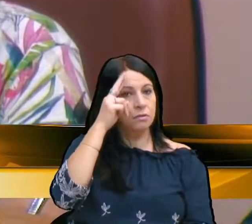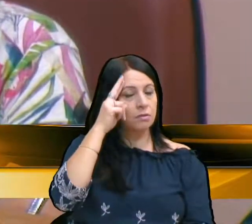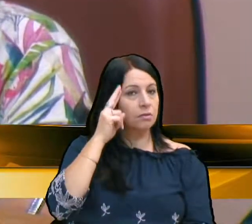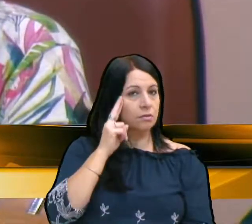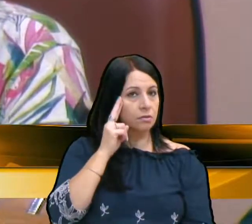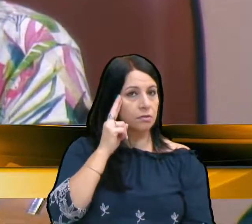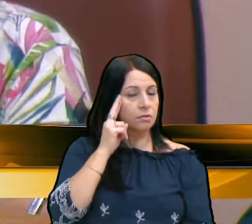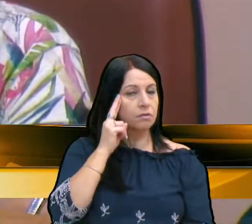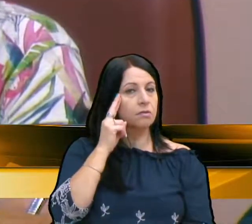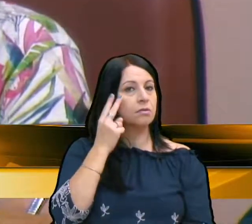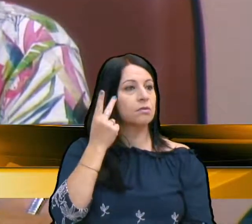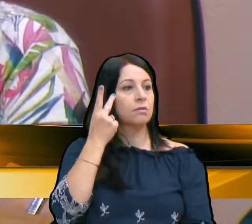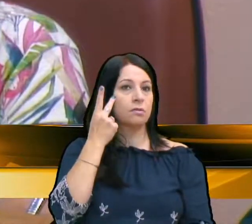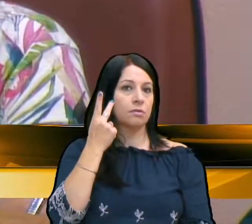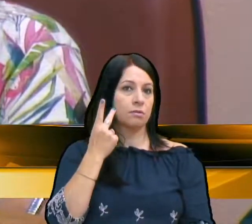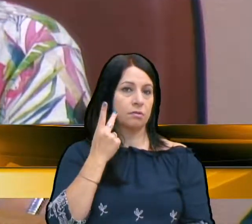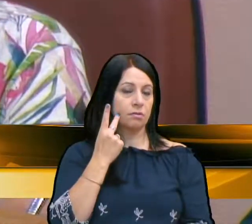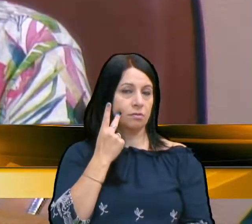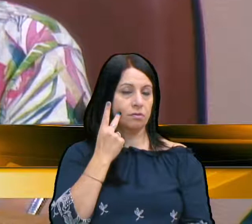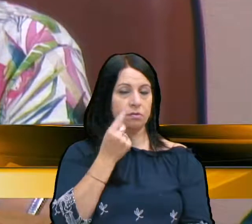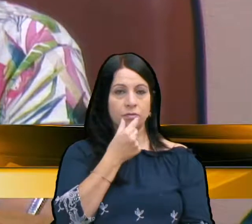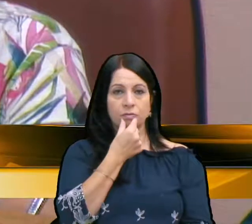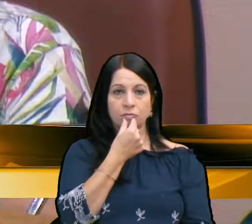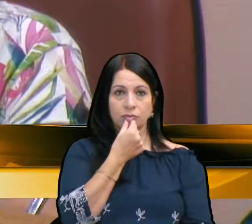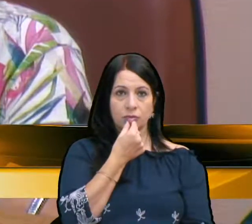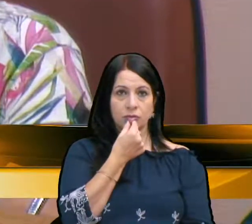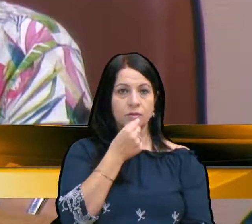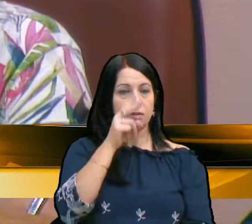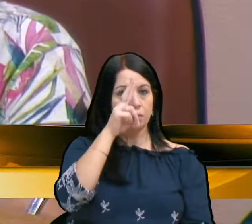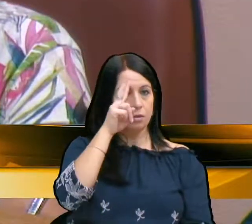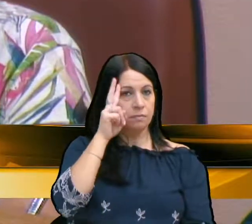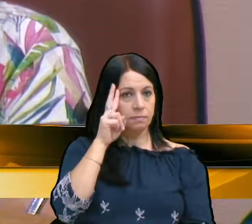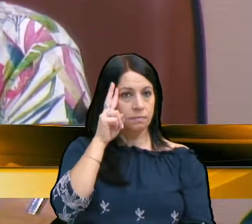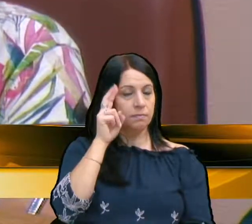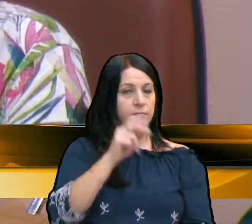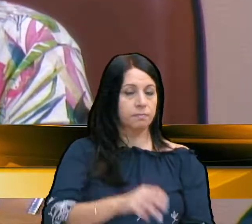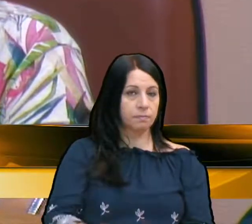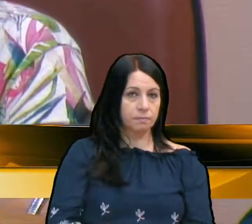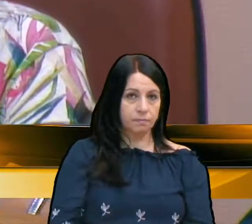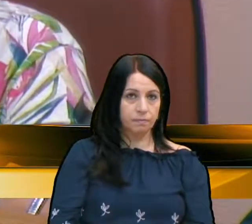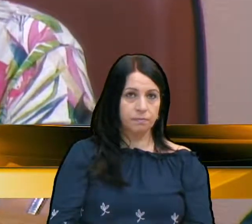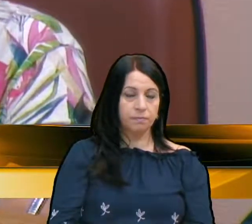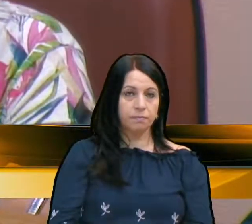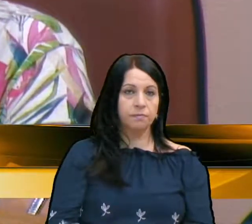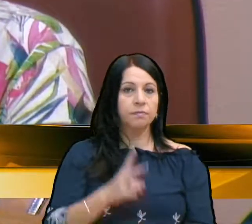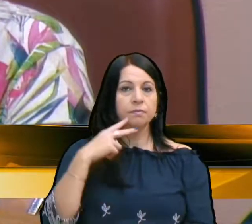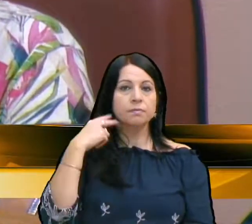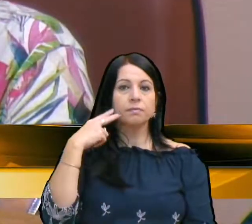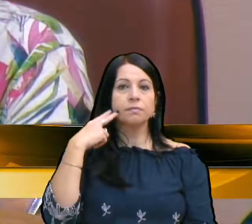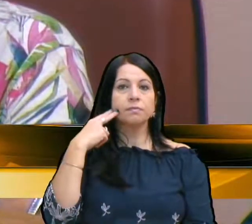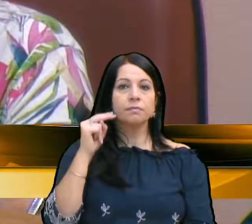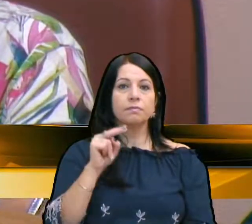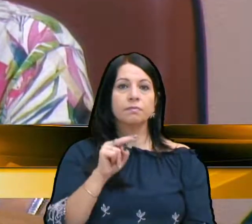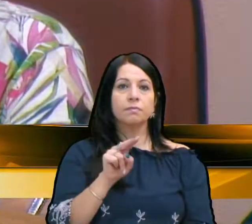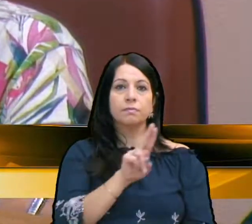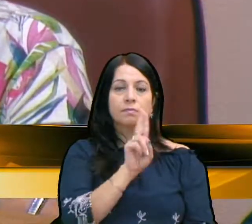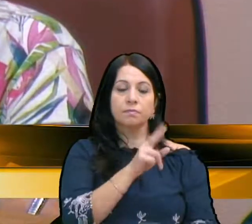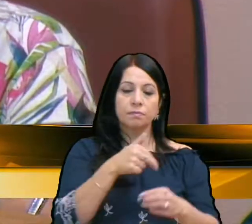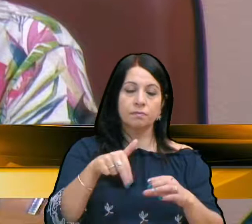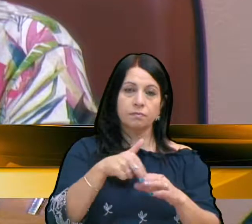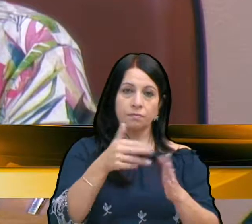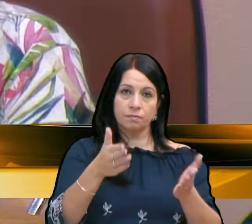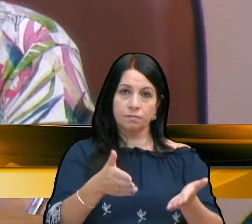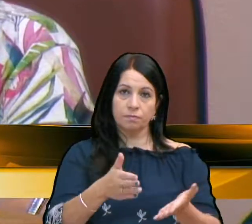Bueno, Renato Nunes, Rodrigo Beltrão e Velocino Ex. Vereadores inscritos no grande expediente